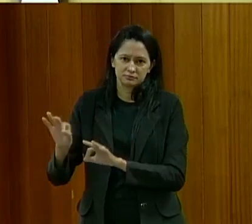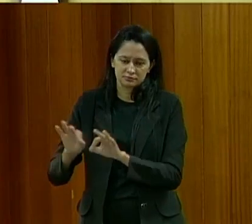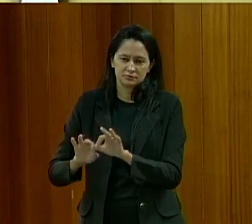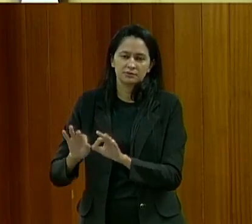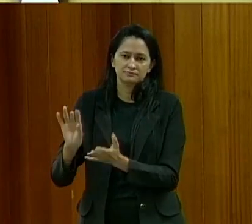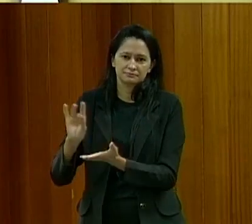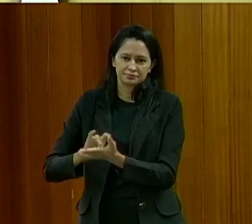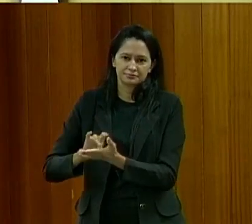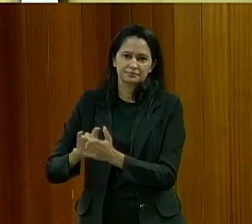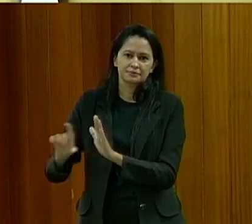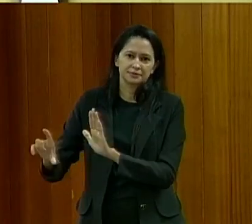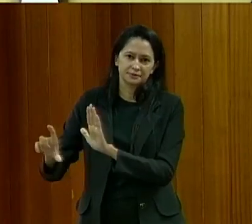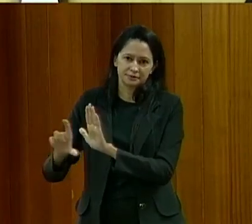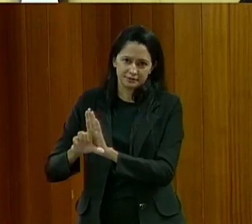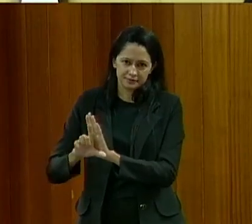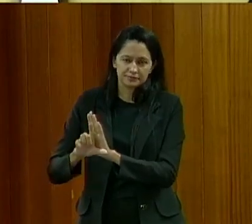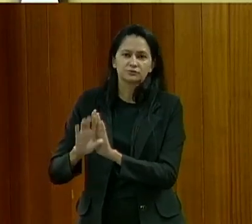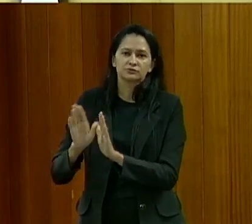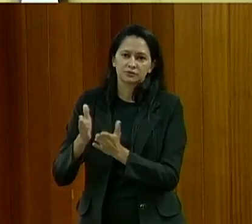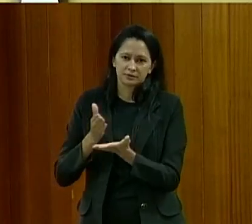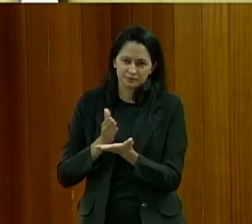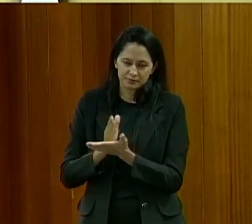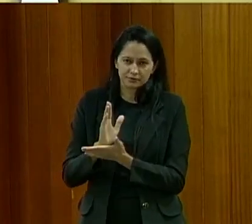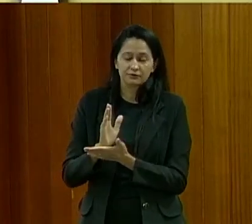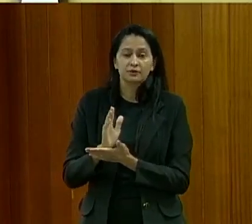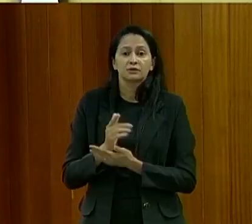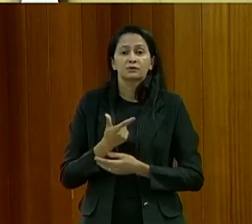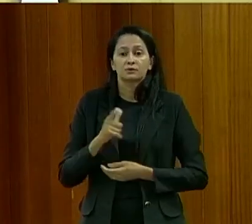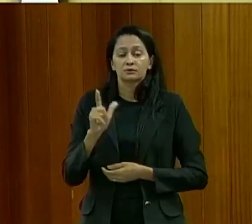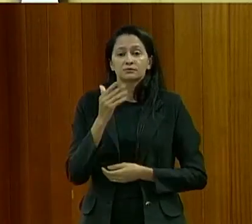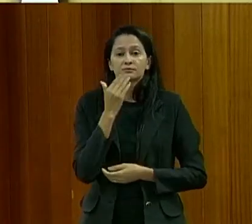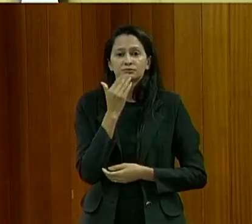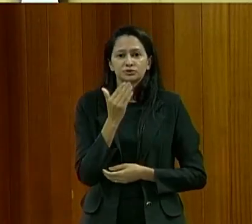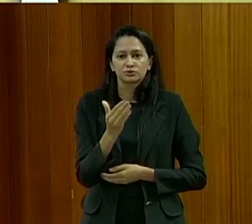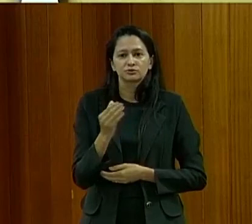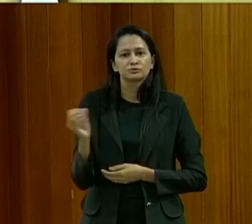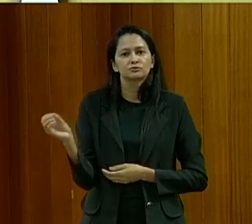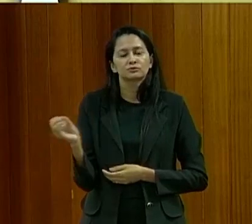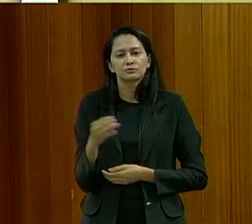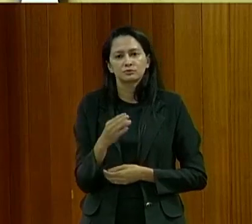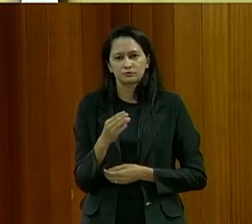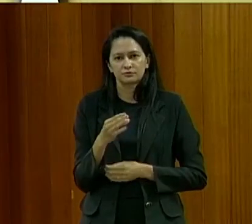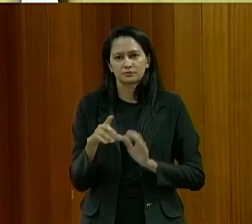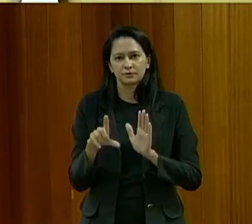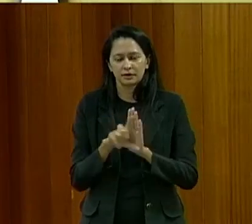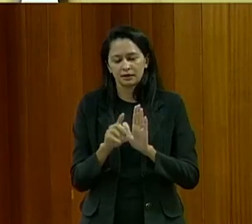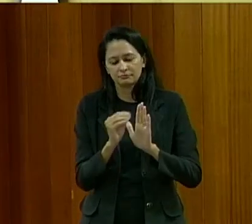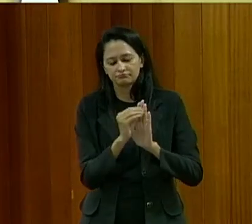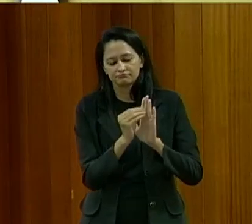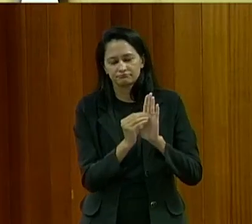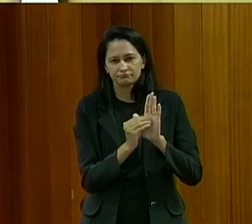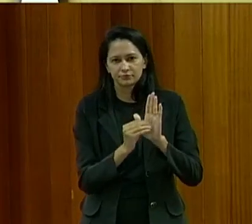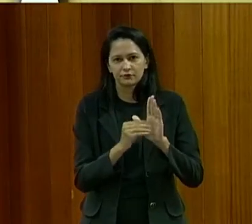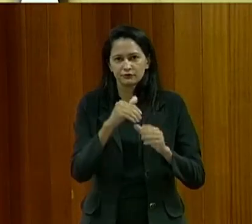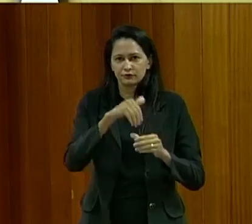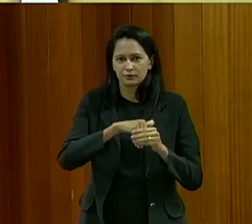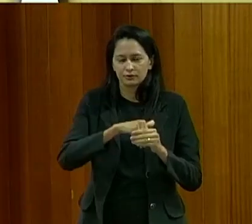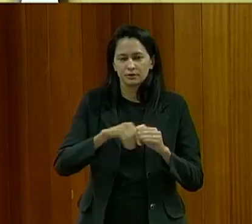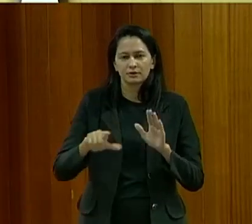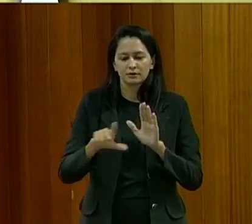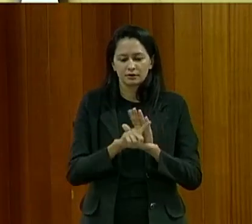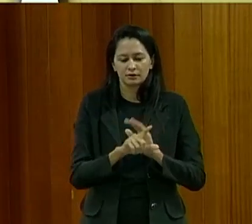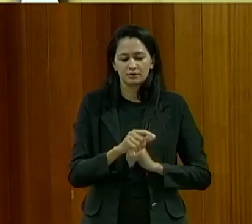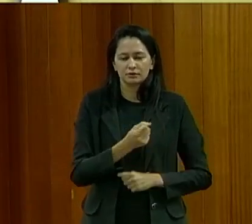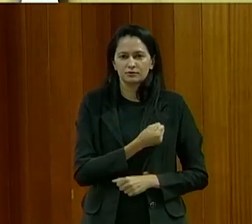confecção do autógrafo de lei. Foi aprovado o pedido de inclusão de inversão de pauta do projeto de lei ordinário